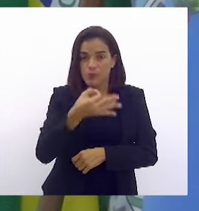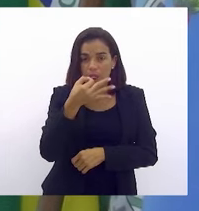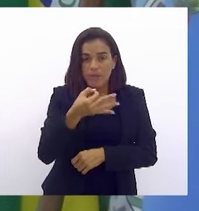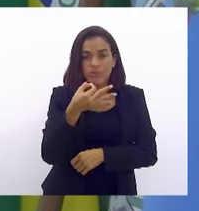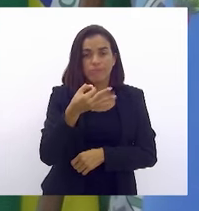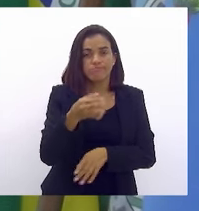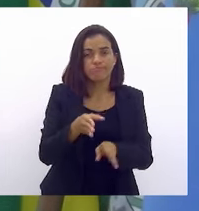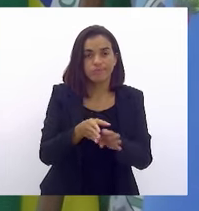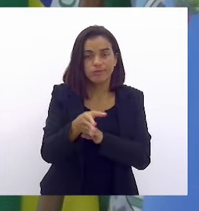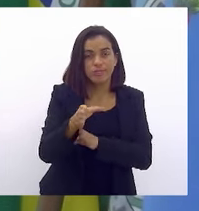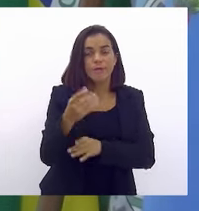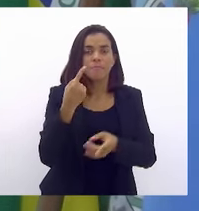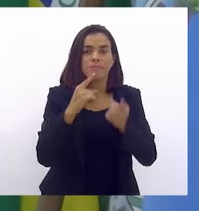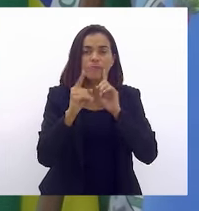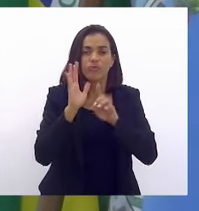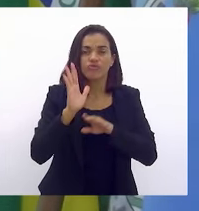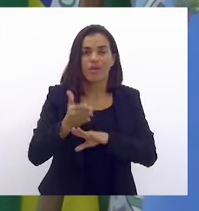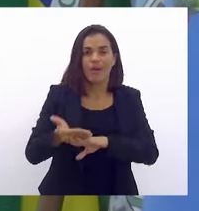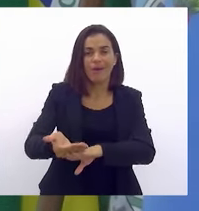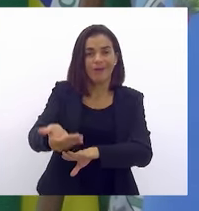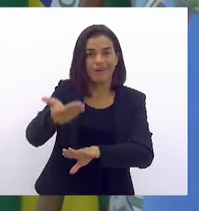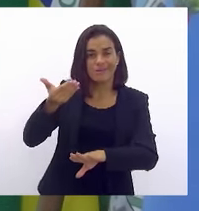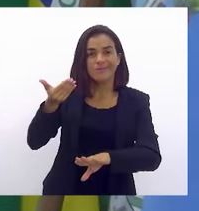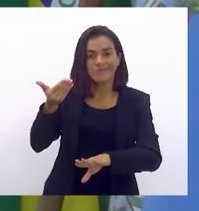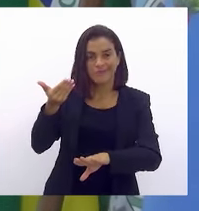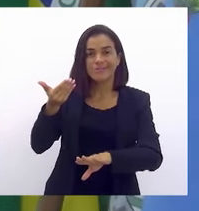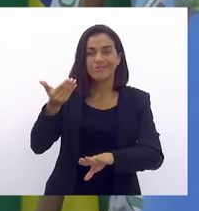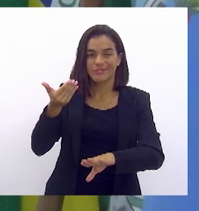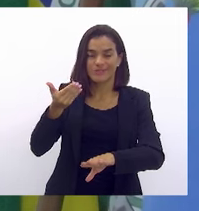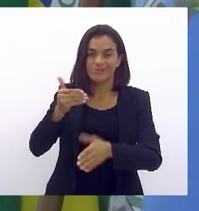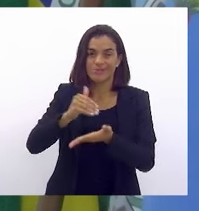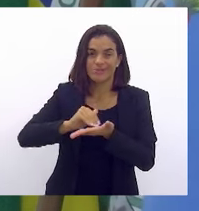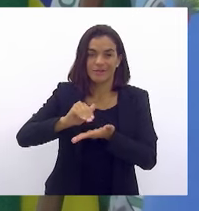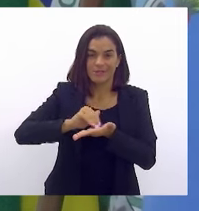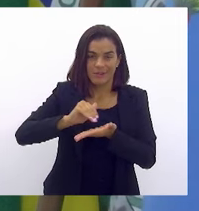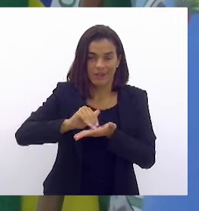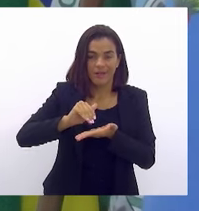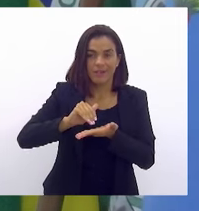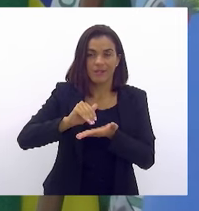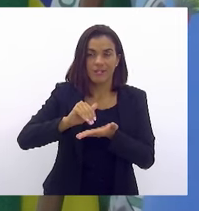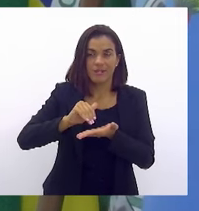foi pensado, né, eu sei que o antigo secretário